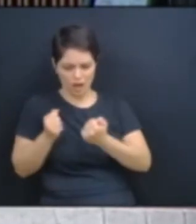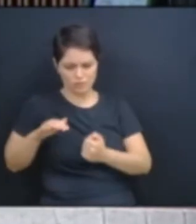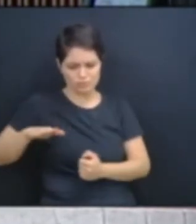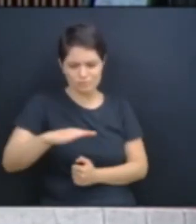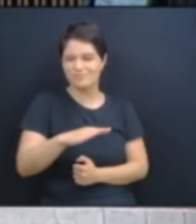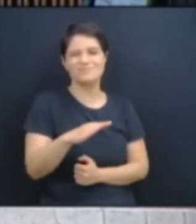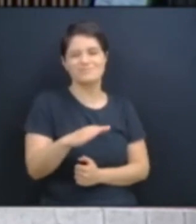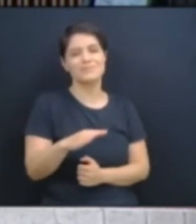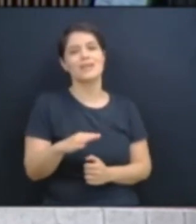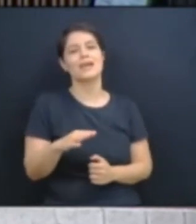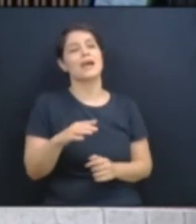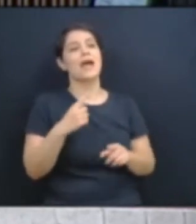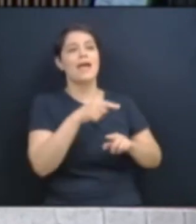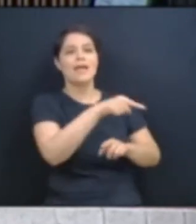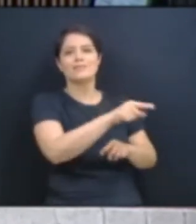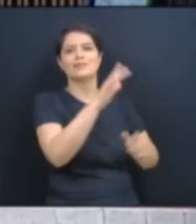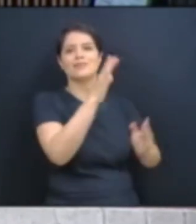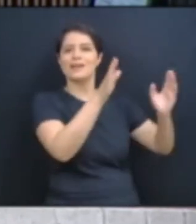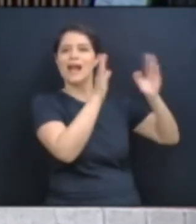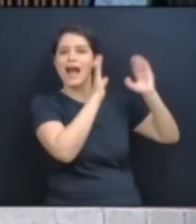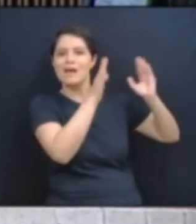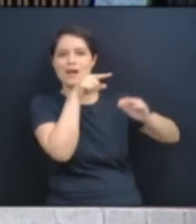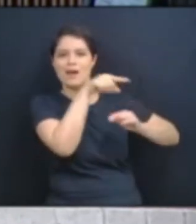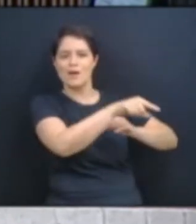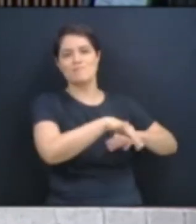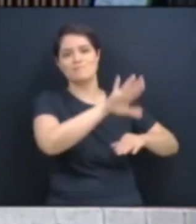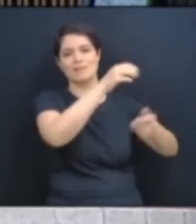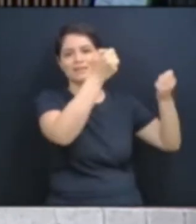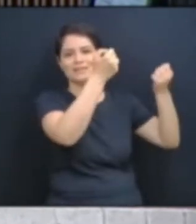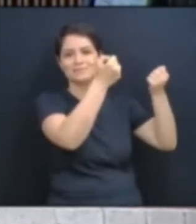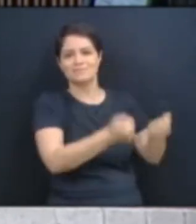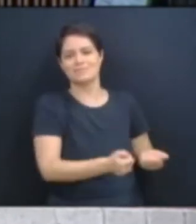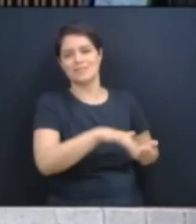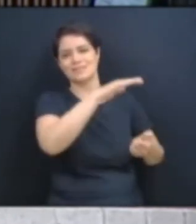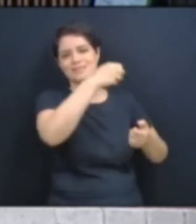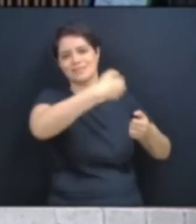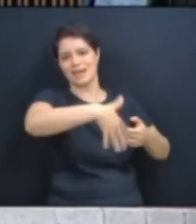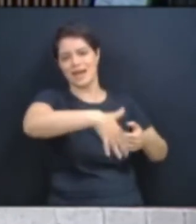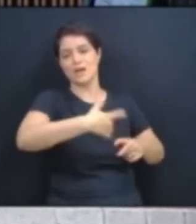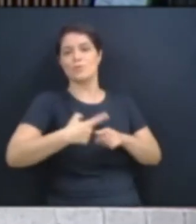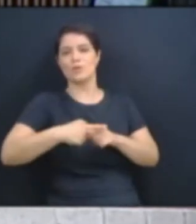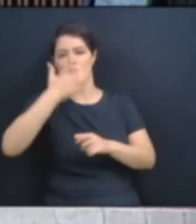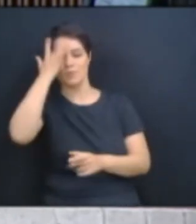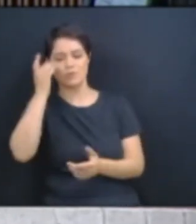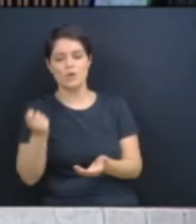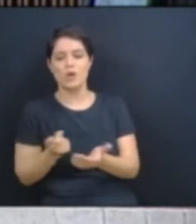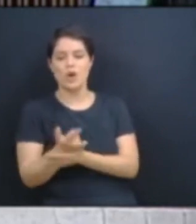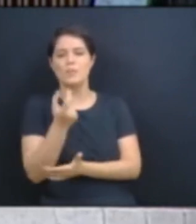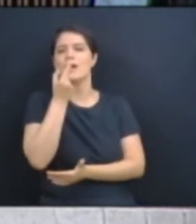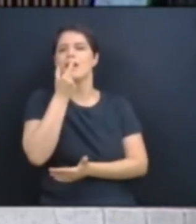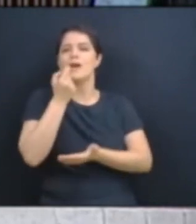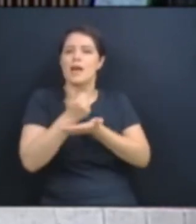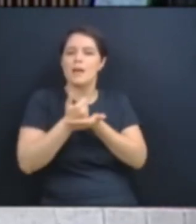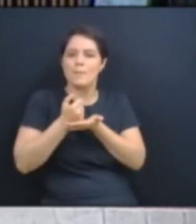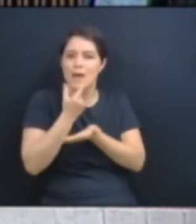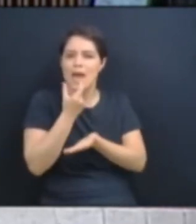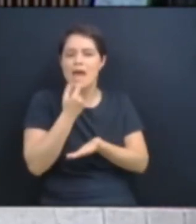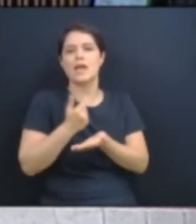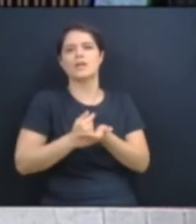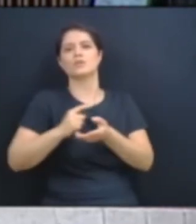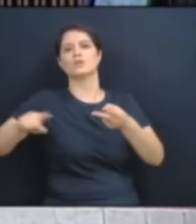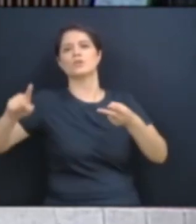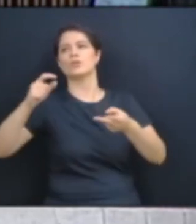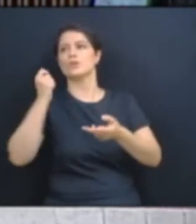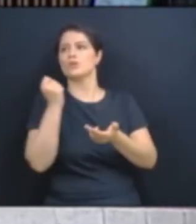de carga, o nosso vestuário paga o eixo comercial. O que a gente precisa na sequência? O que a gente precisa nesse momento? Não,